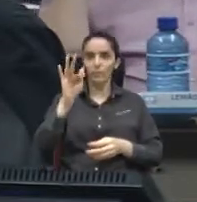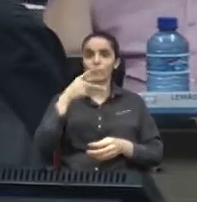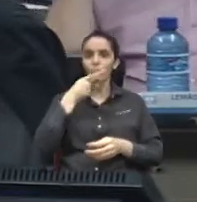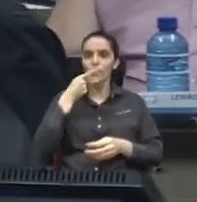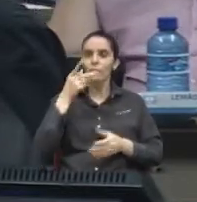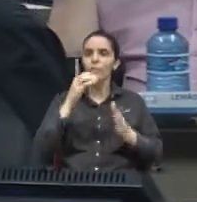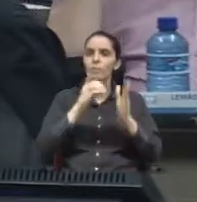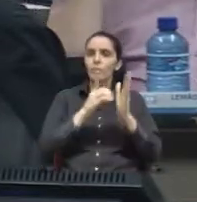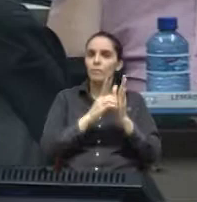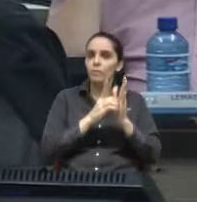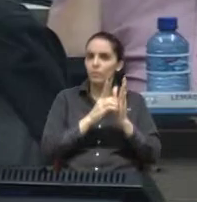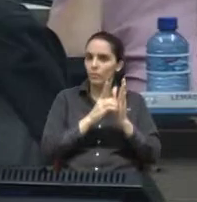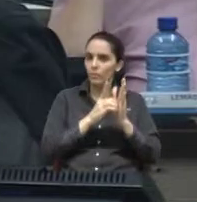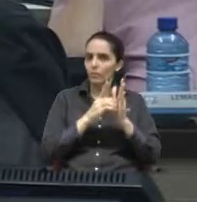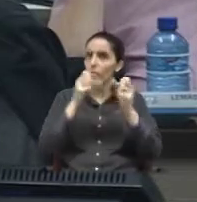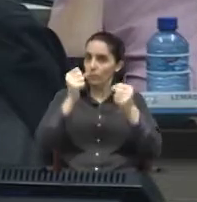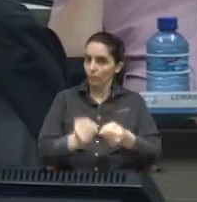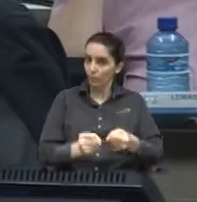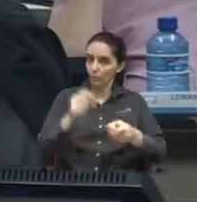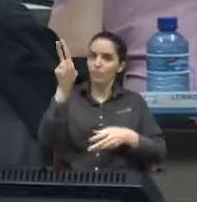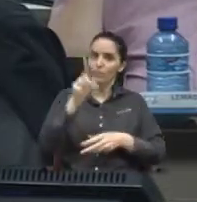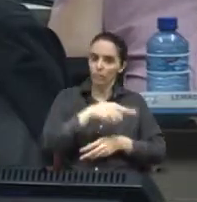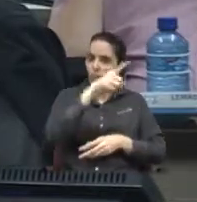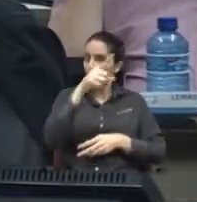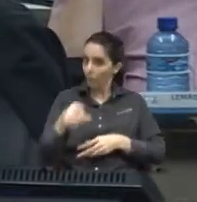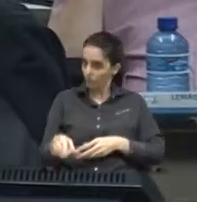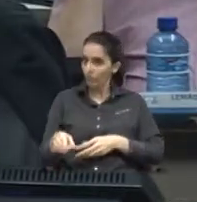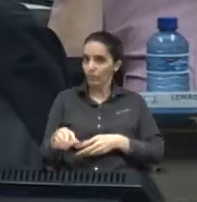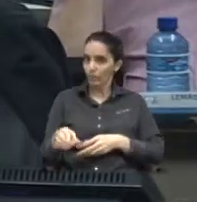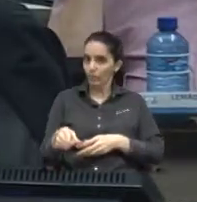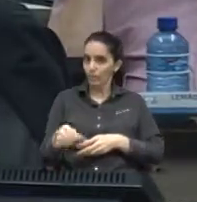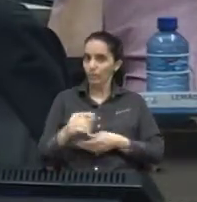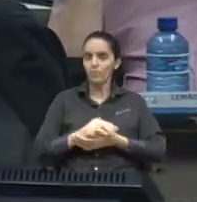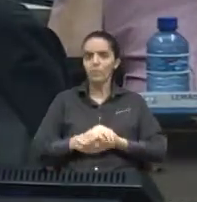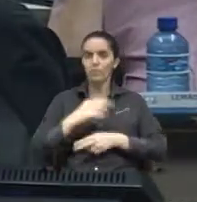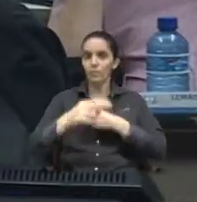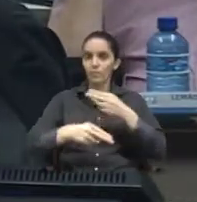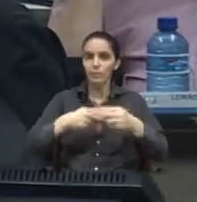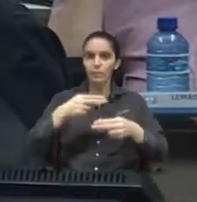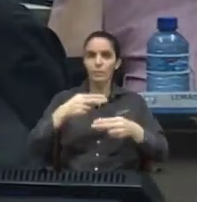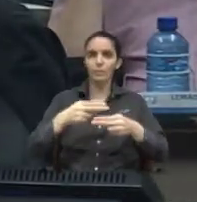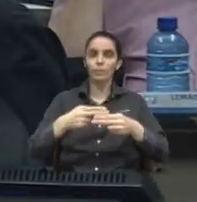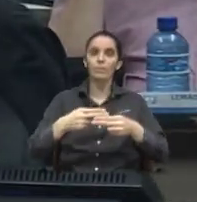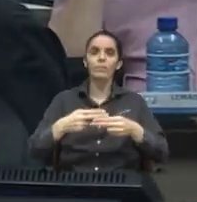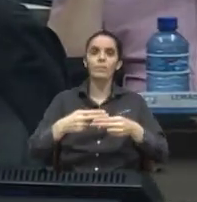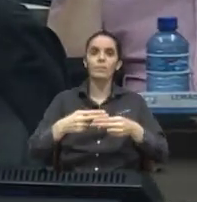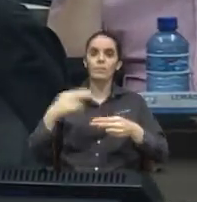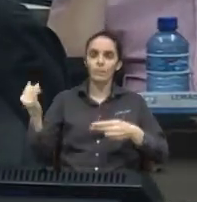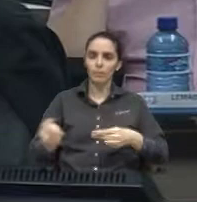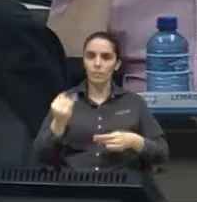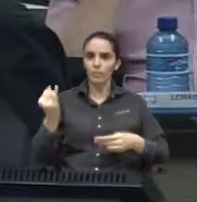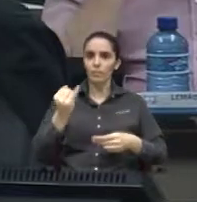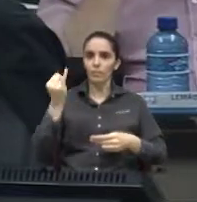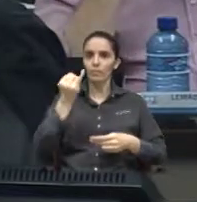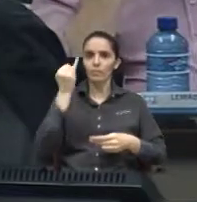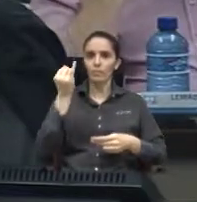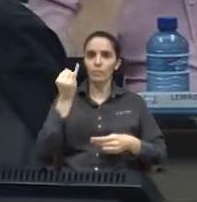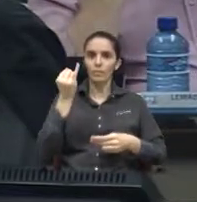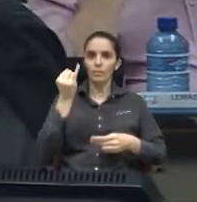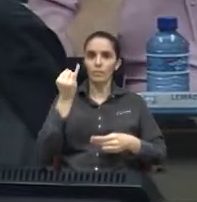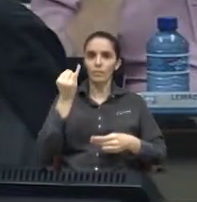decreto, ele pode revogá-lo. Então, por isso, se faz importante a questão da